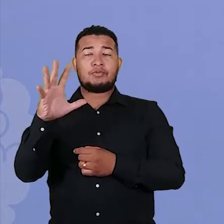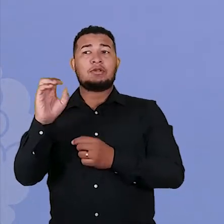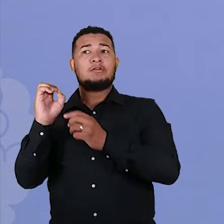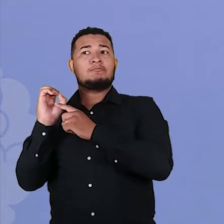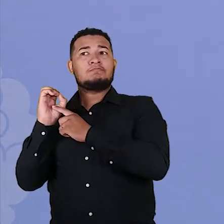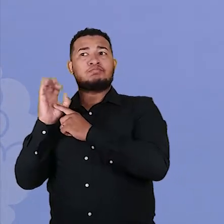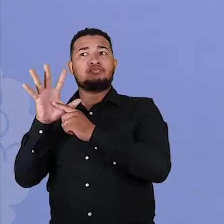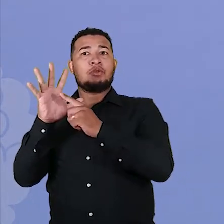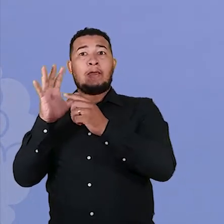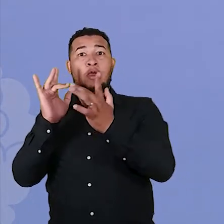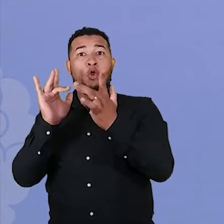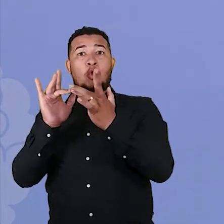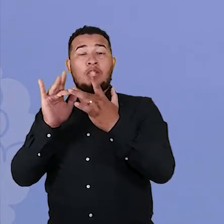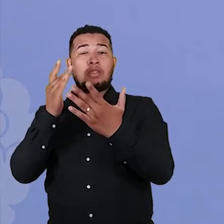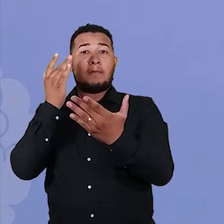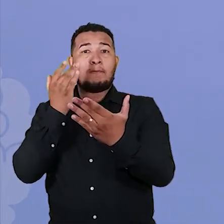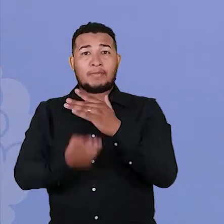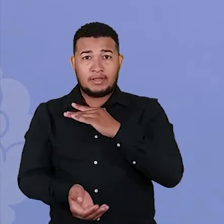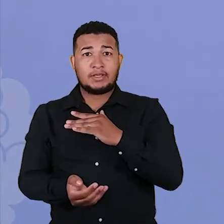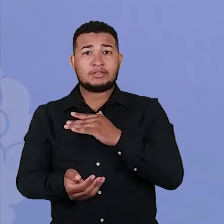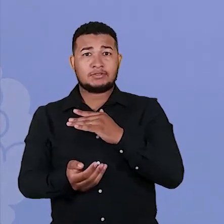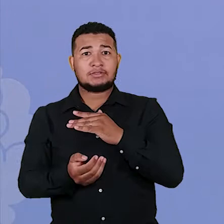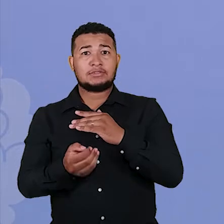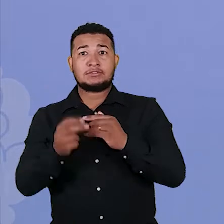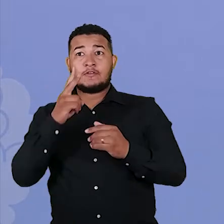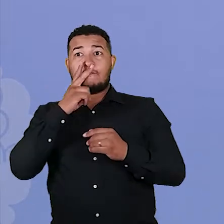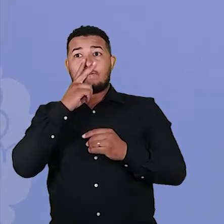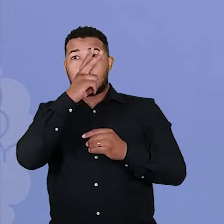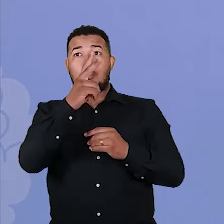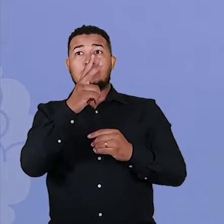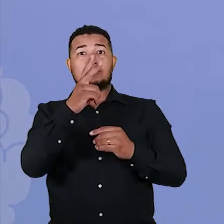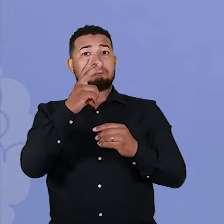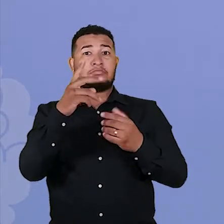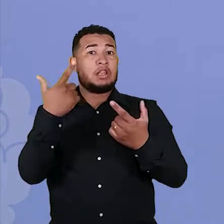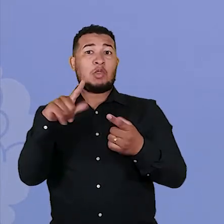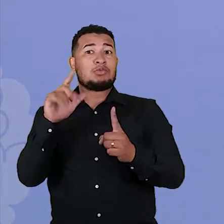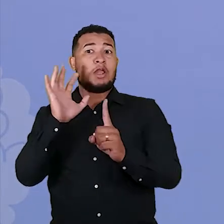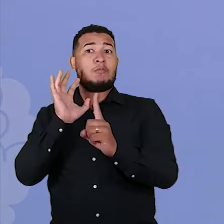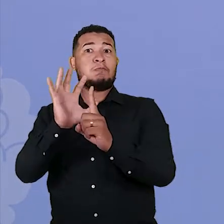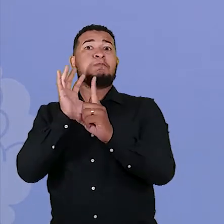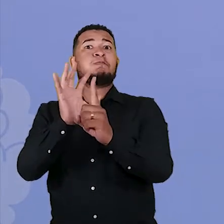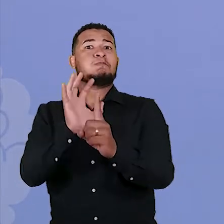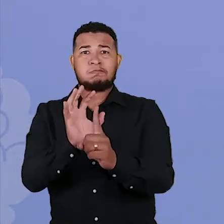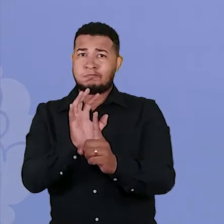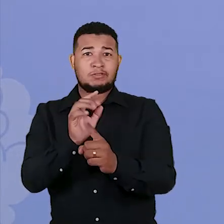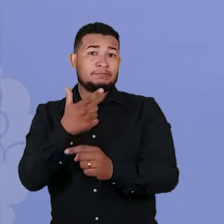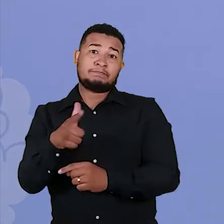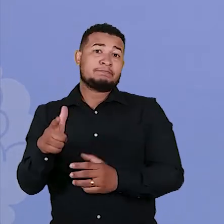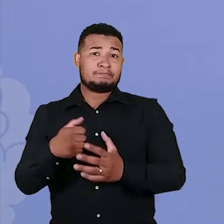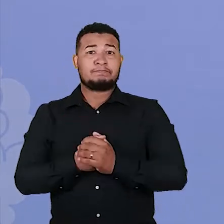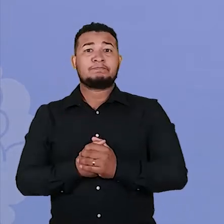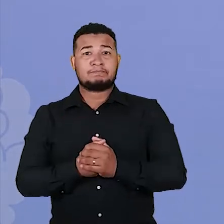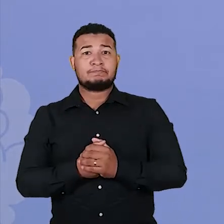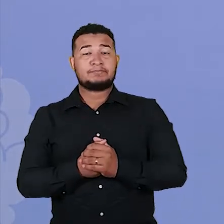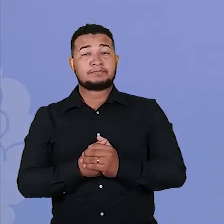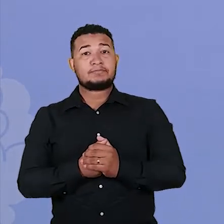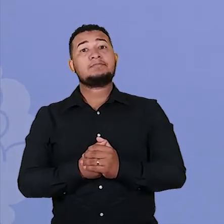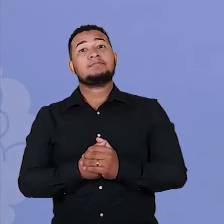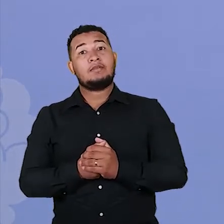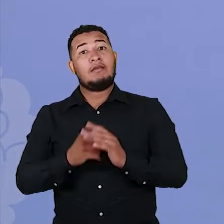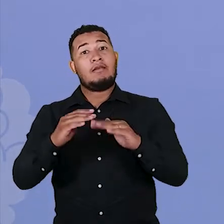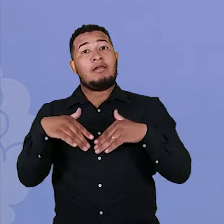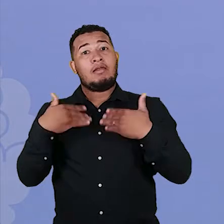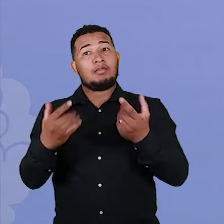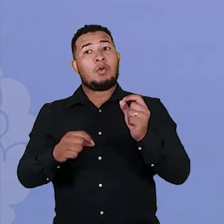bola, você perdeu o contato com a bola, a força não está sendo mais exercida ali naquele objeto.